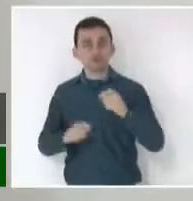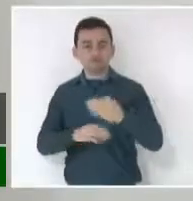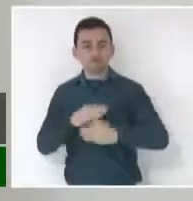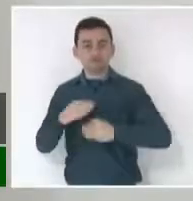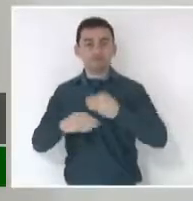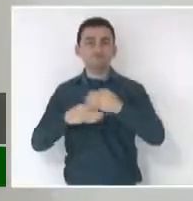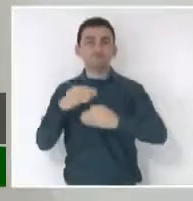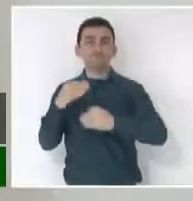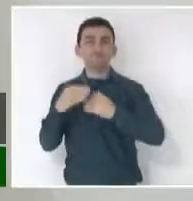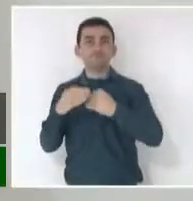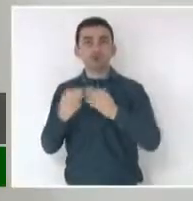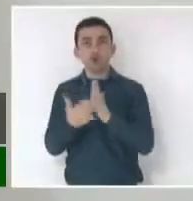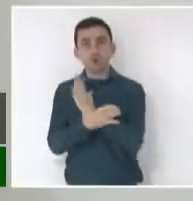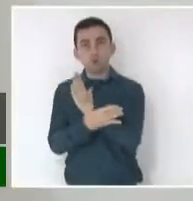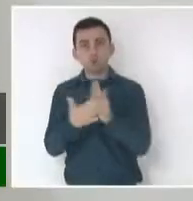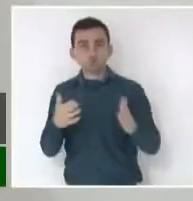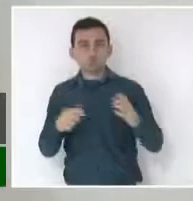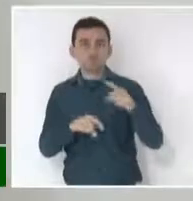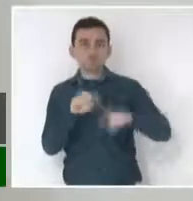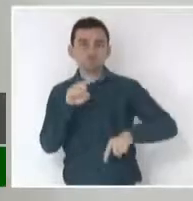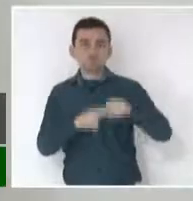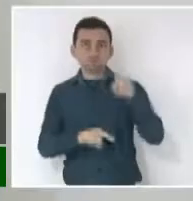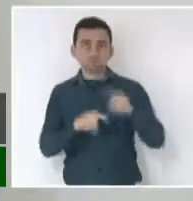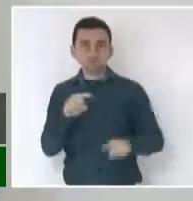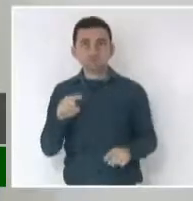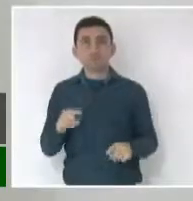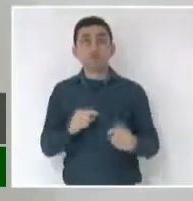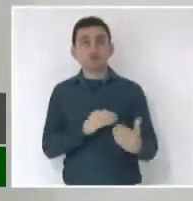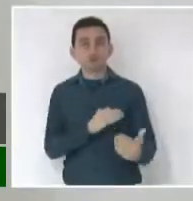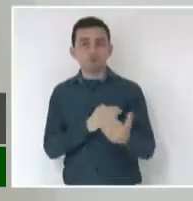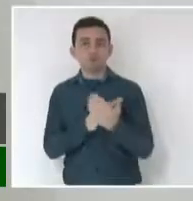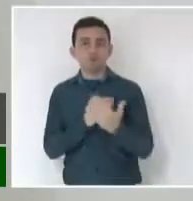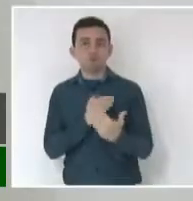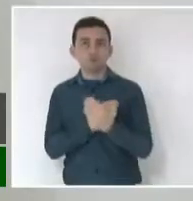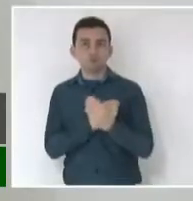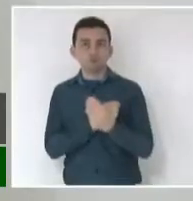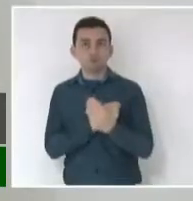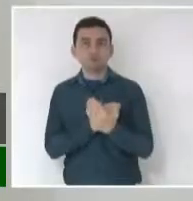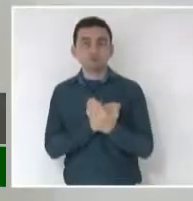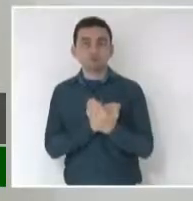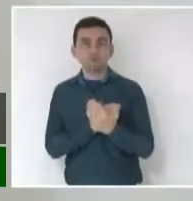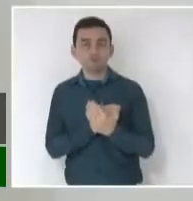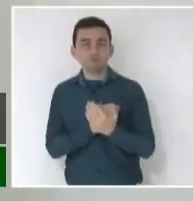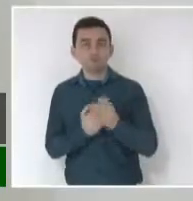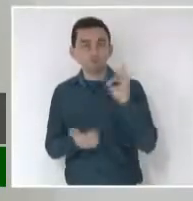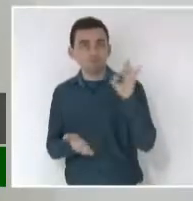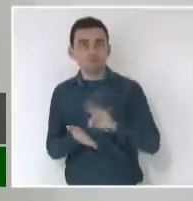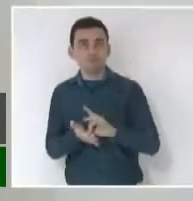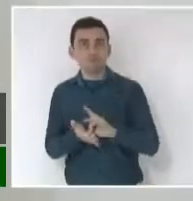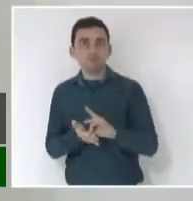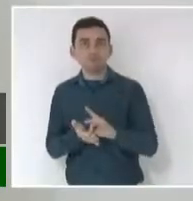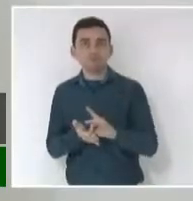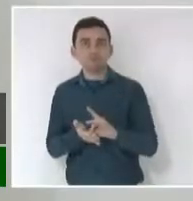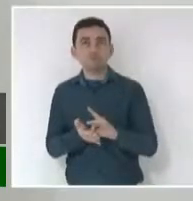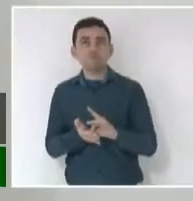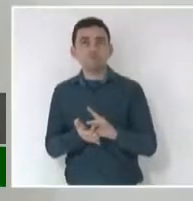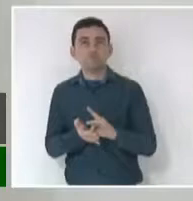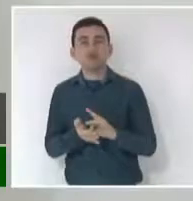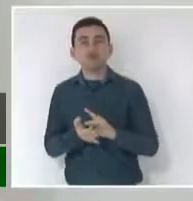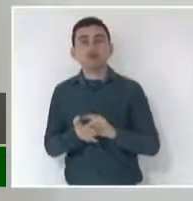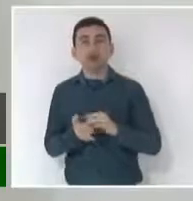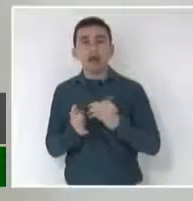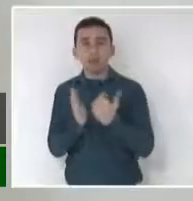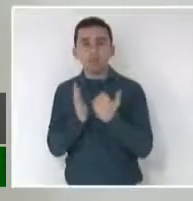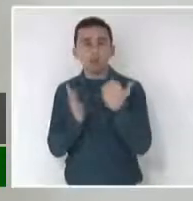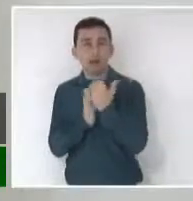algumas ferramentas que nos ajudam, de fato, a alimentar esse debate e